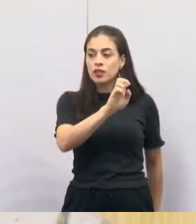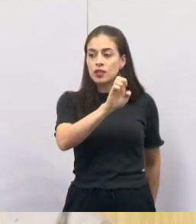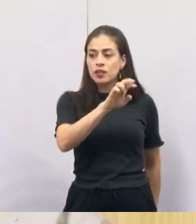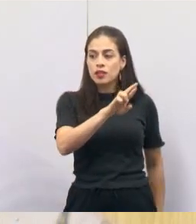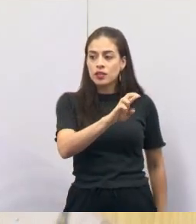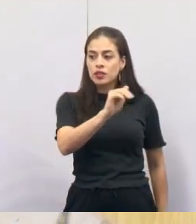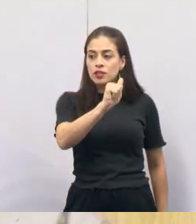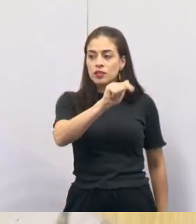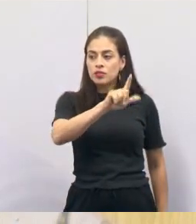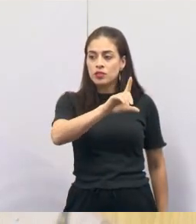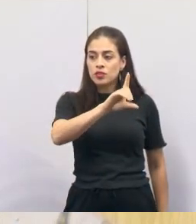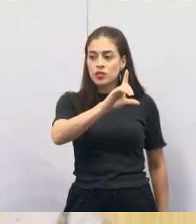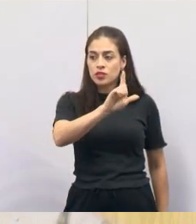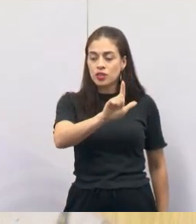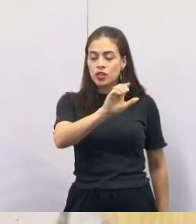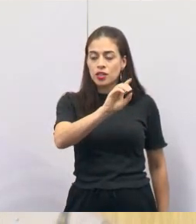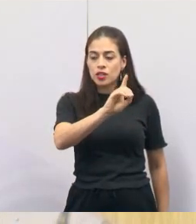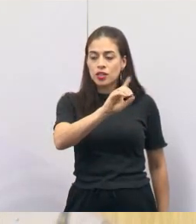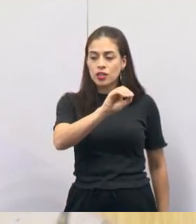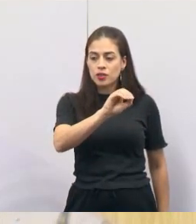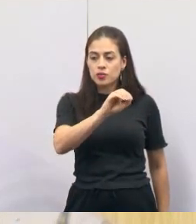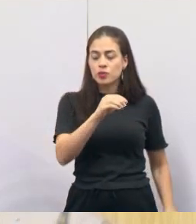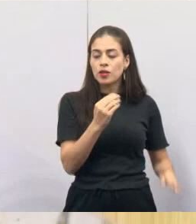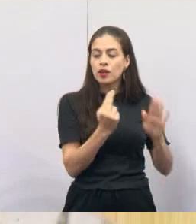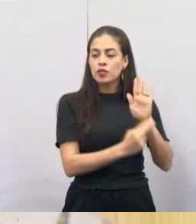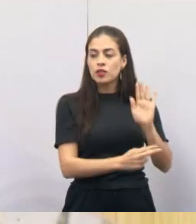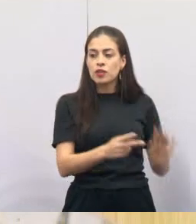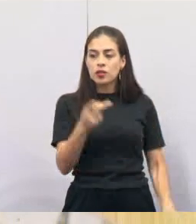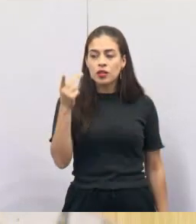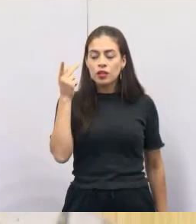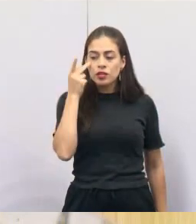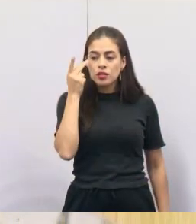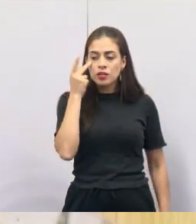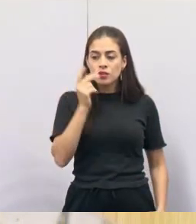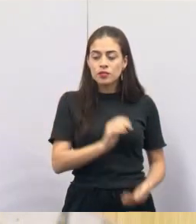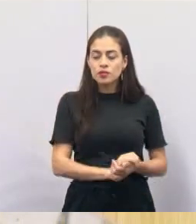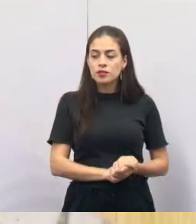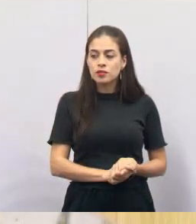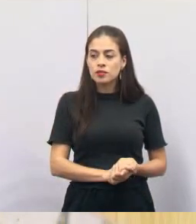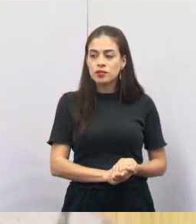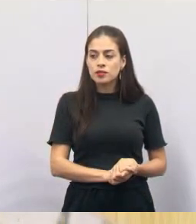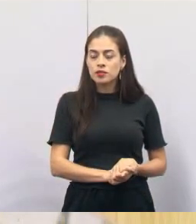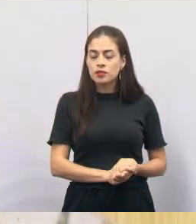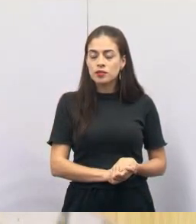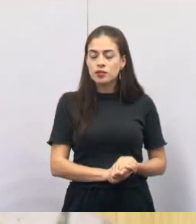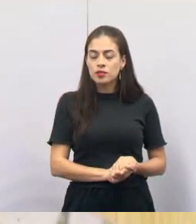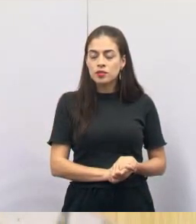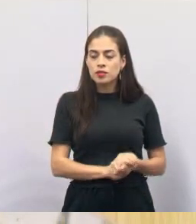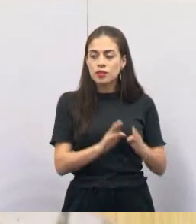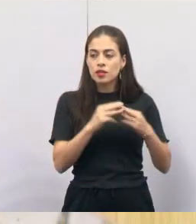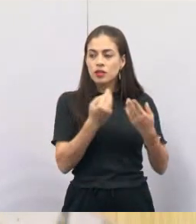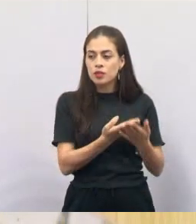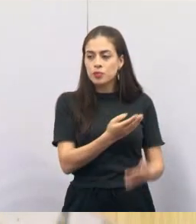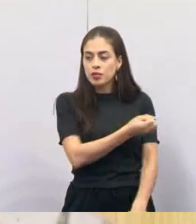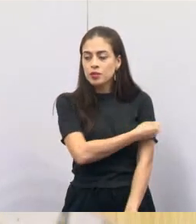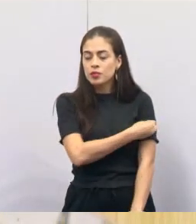município. Autoria, vereador Paulinho do Esporte. Requerimento 524